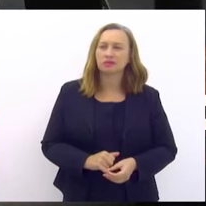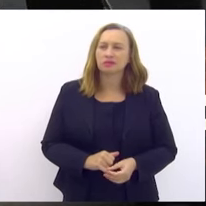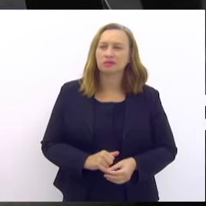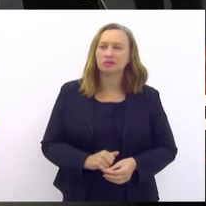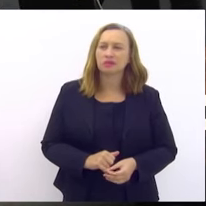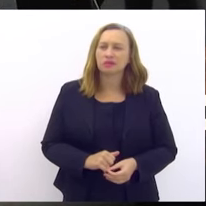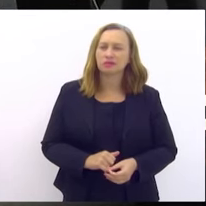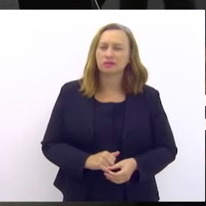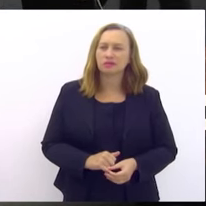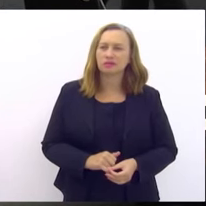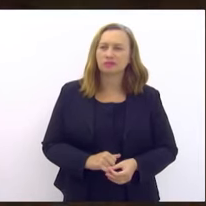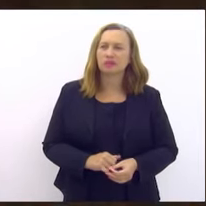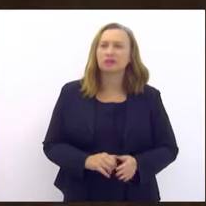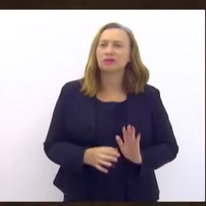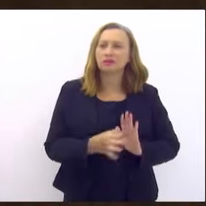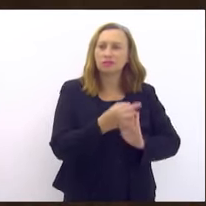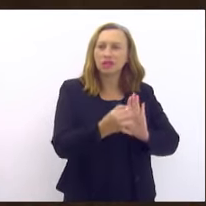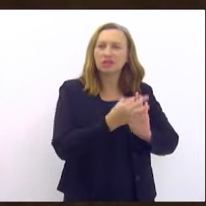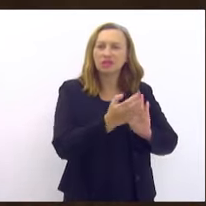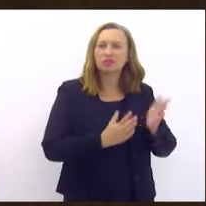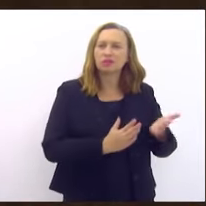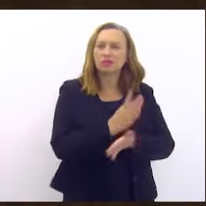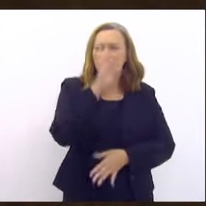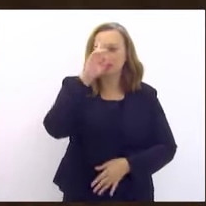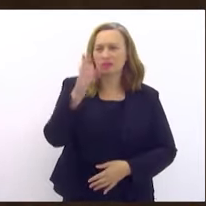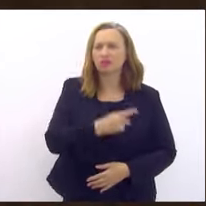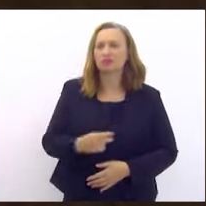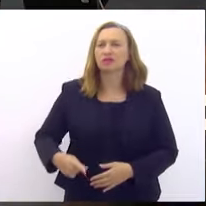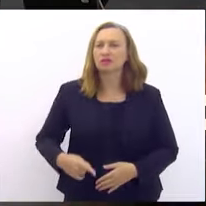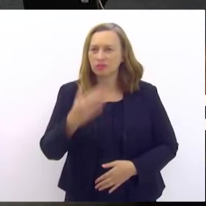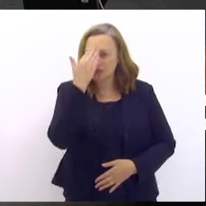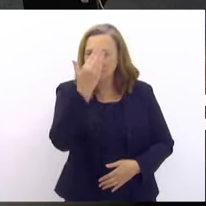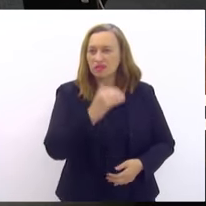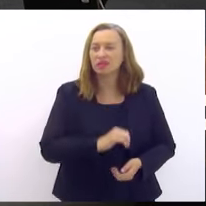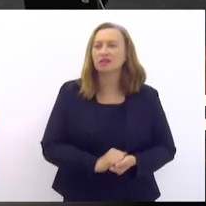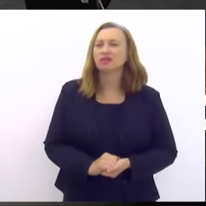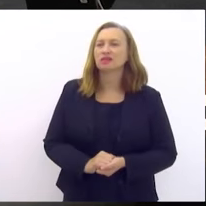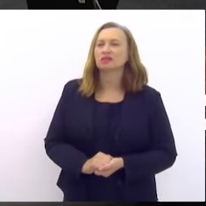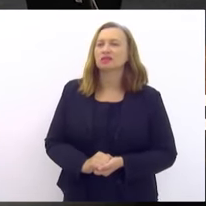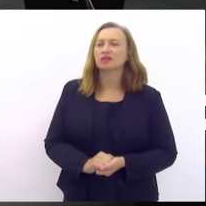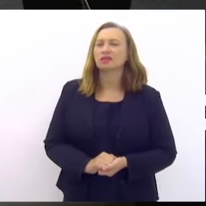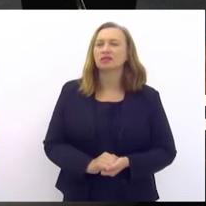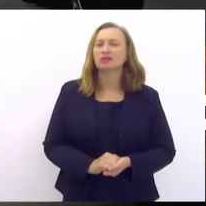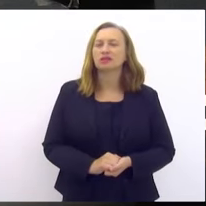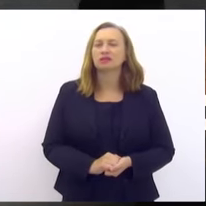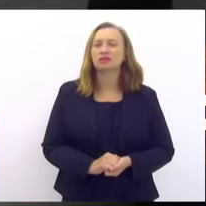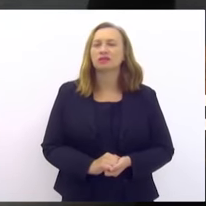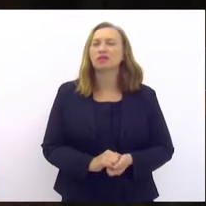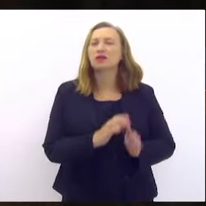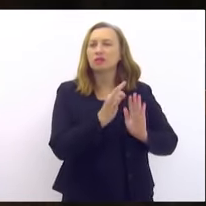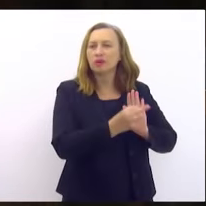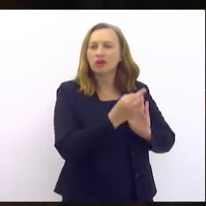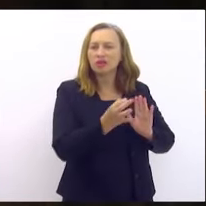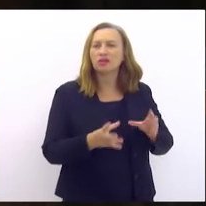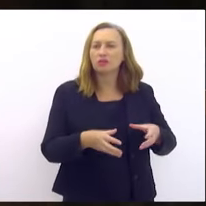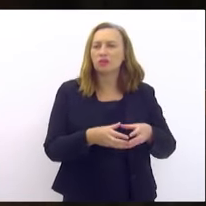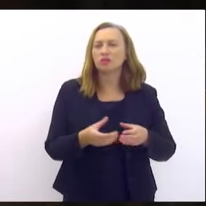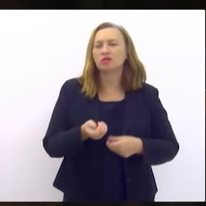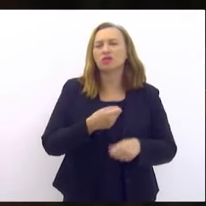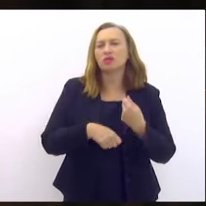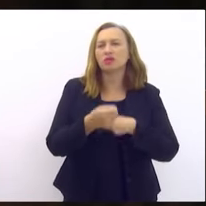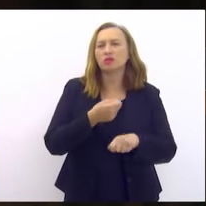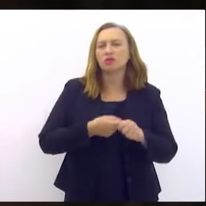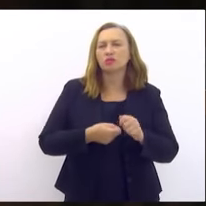Machado parecer favorável senhora Presidente Obrigada parecer pela comissão de Economia Indústria